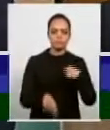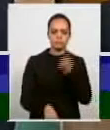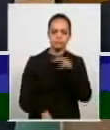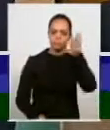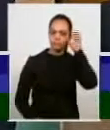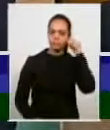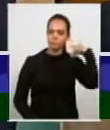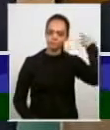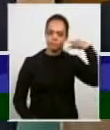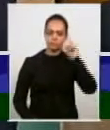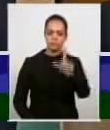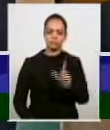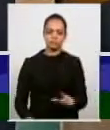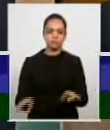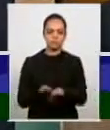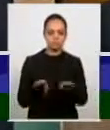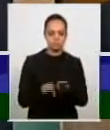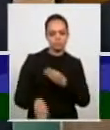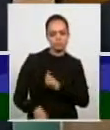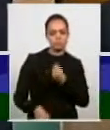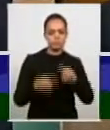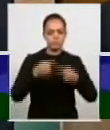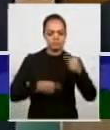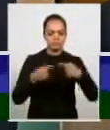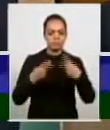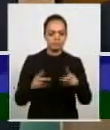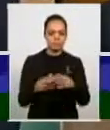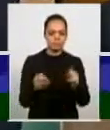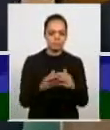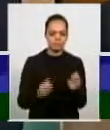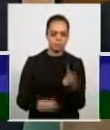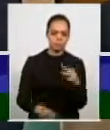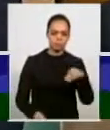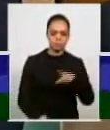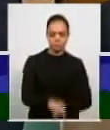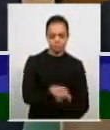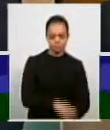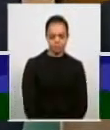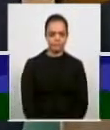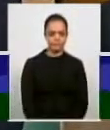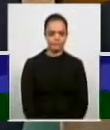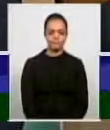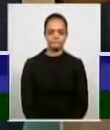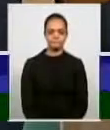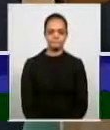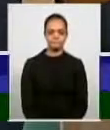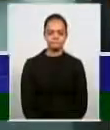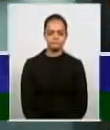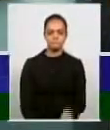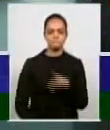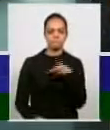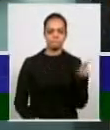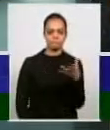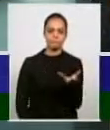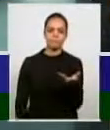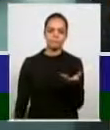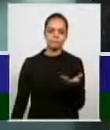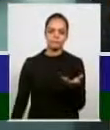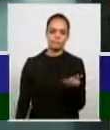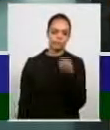vereador Lelis Lima, também participando da discussão dos requerimentos, por 2 minutos. Excelentíssimo senhor